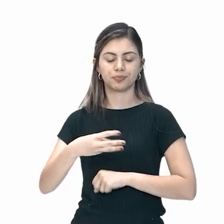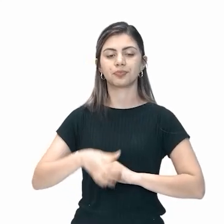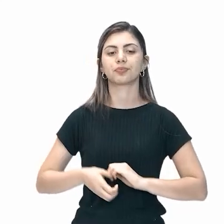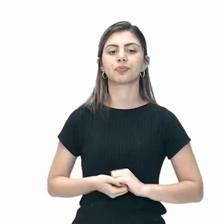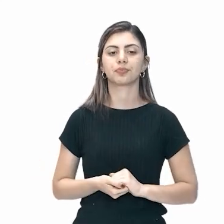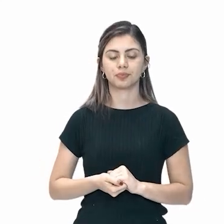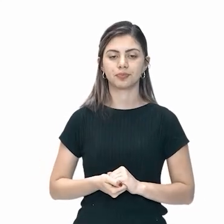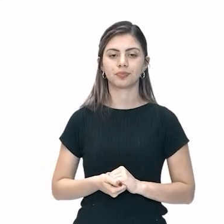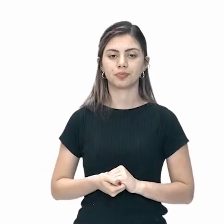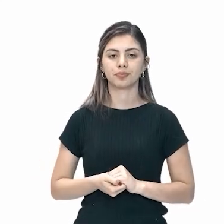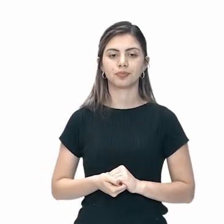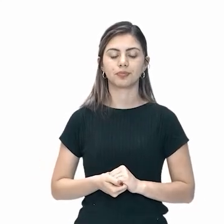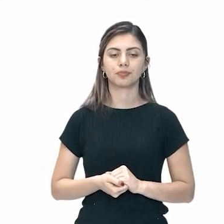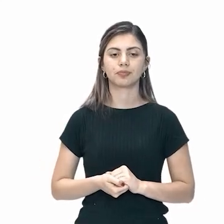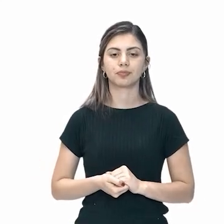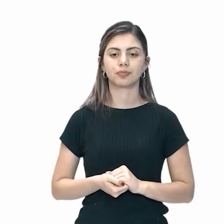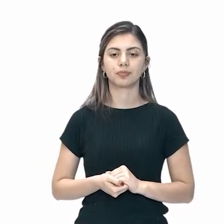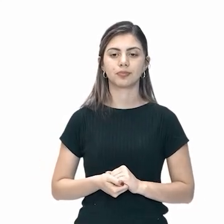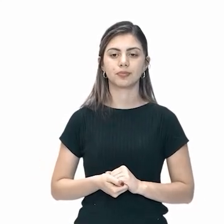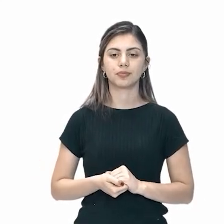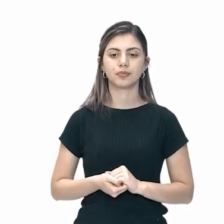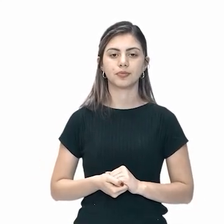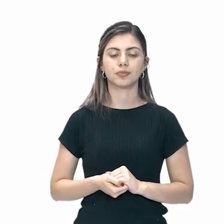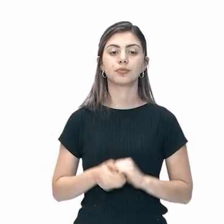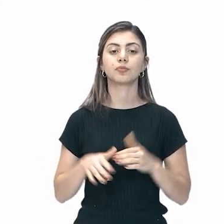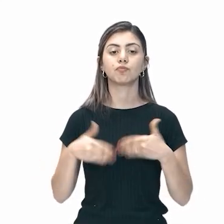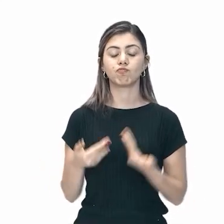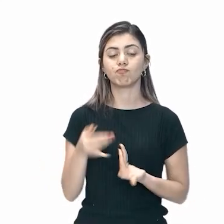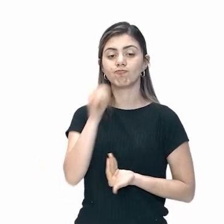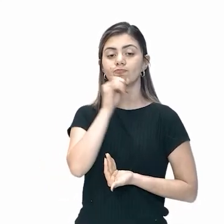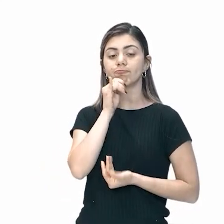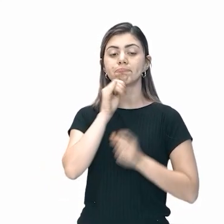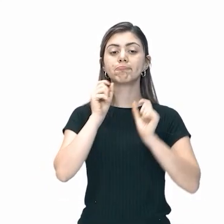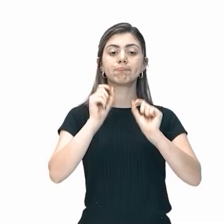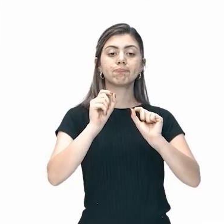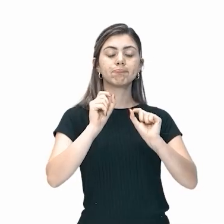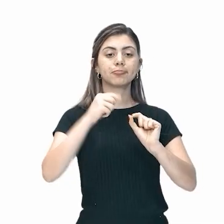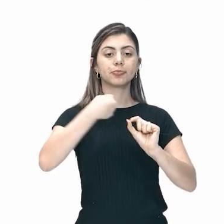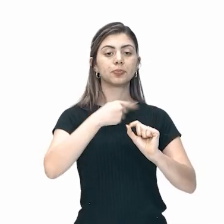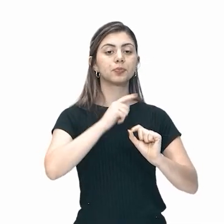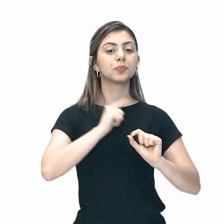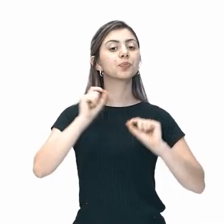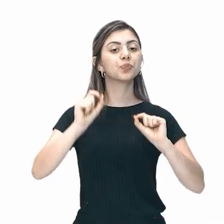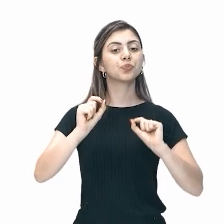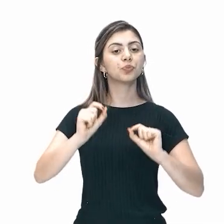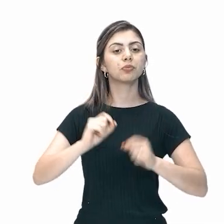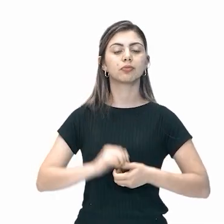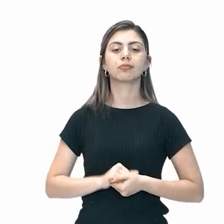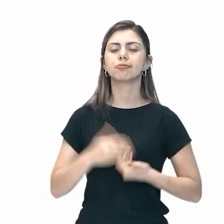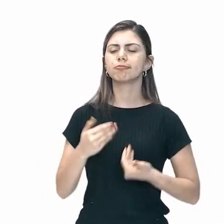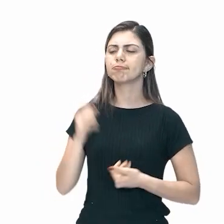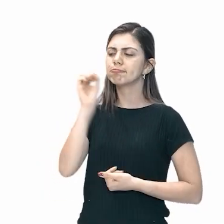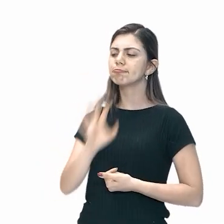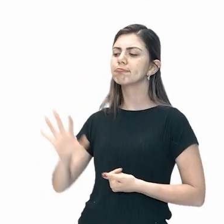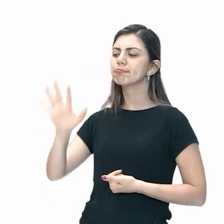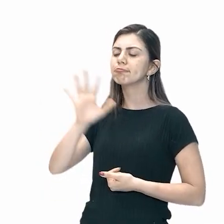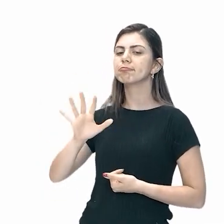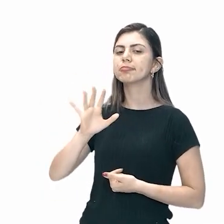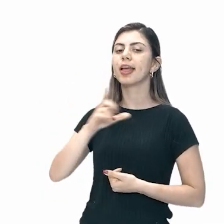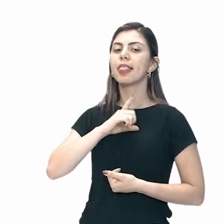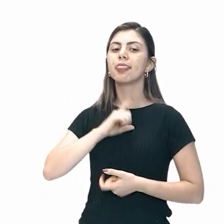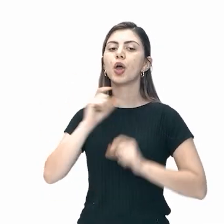bom? E aí, nesse exemplo, a gente tem o seguinte. Nessa figura, eu tenho uma